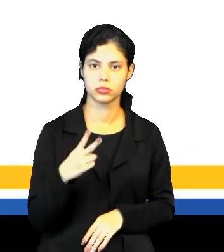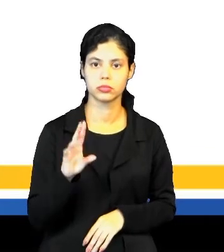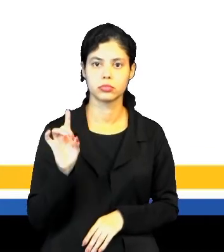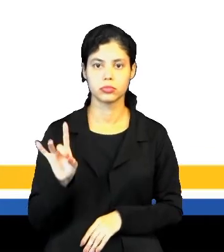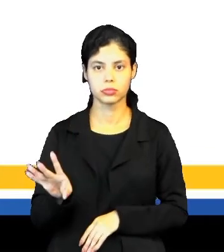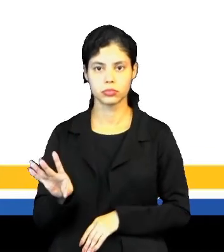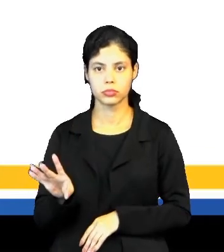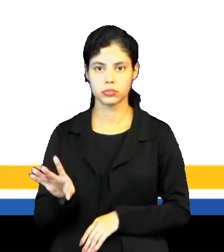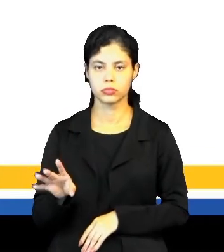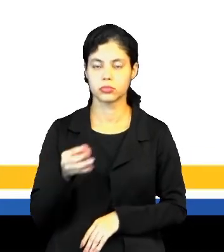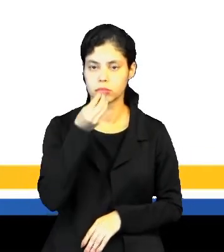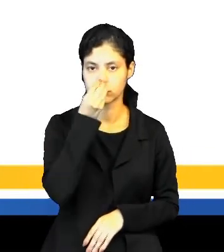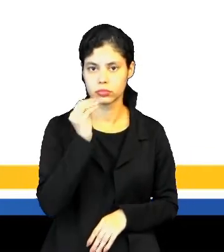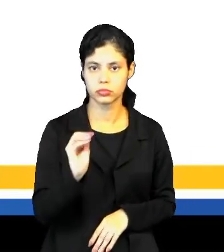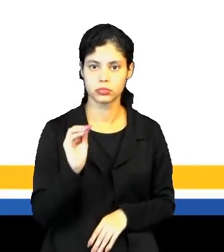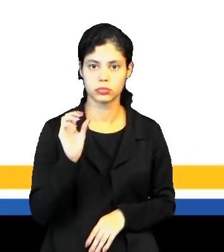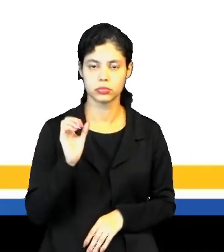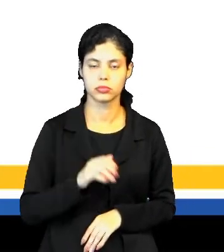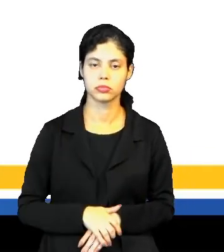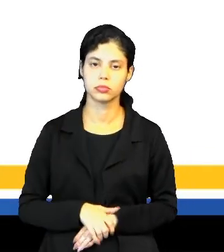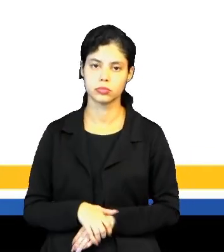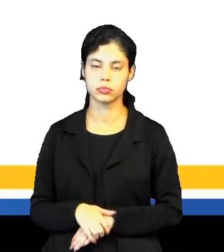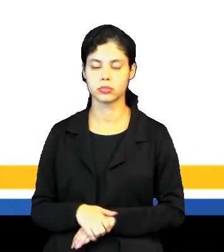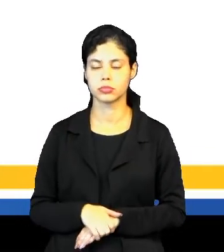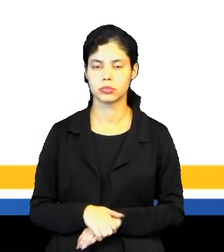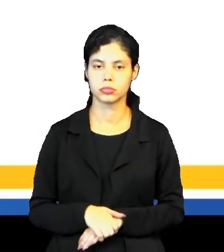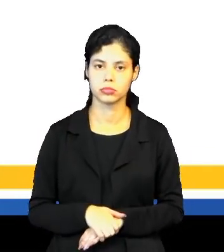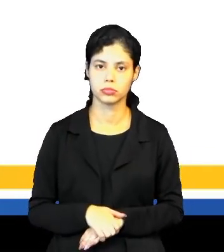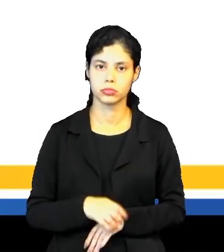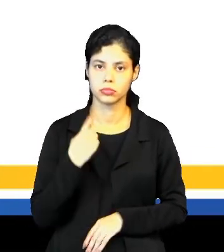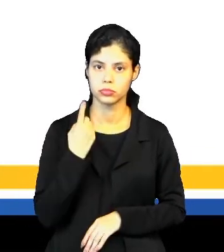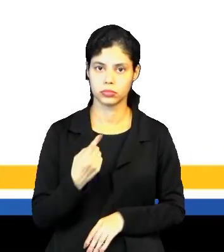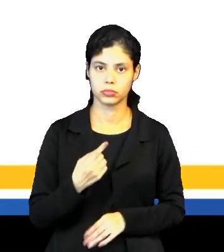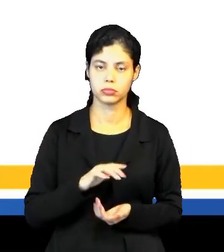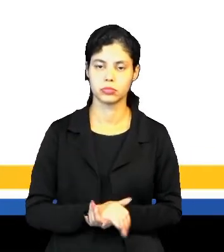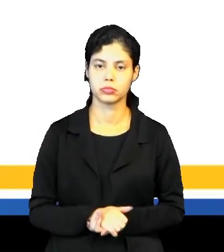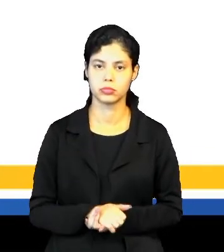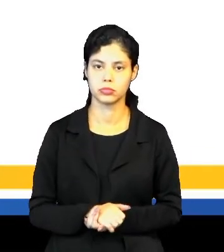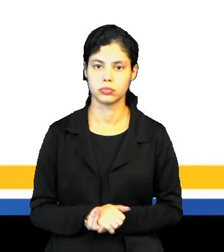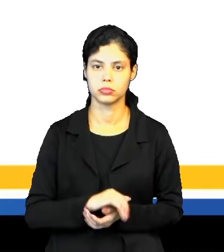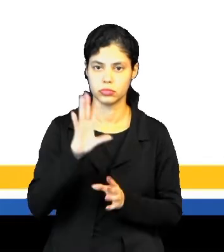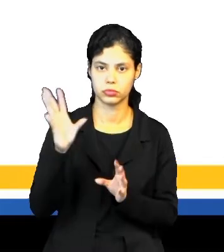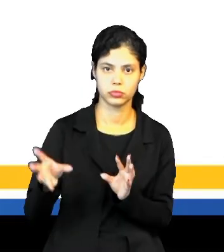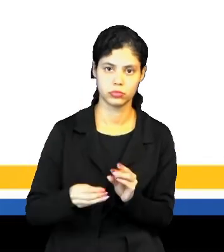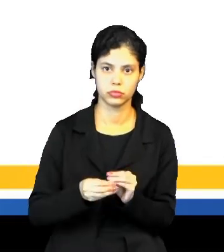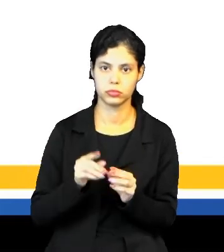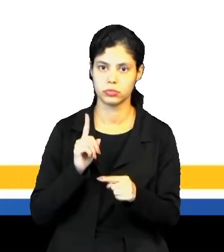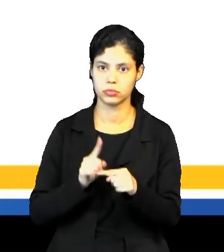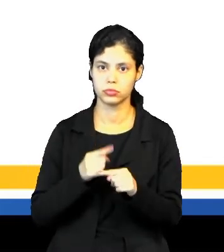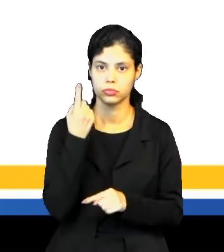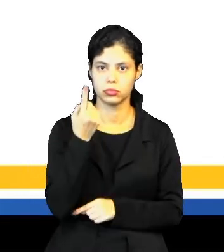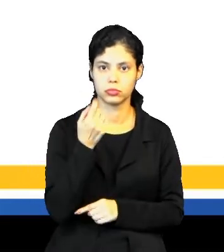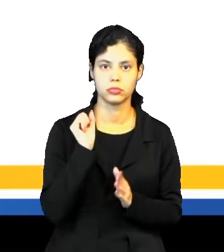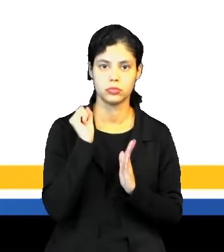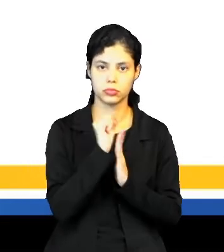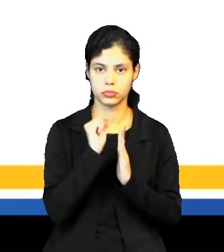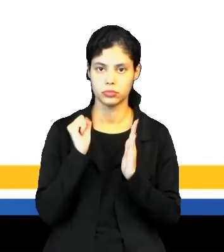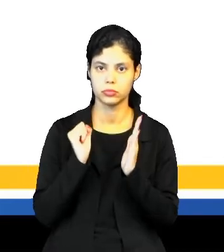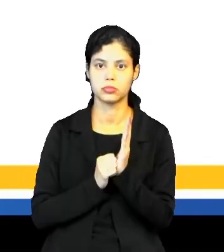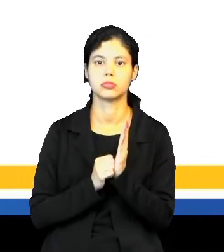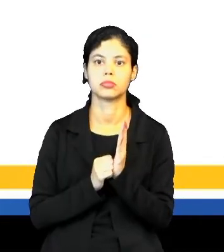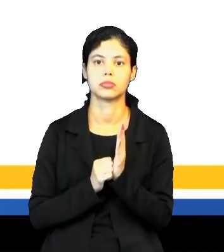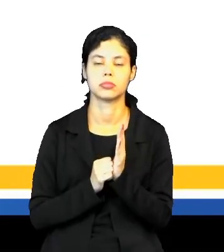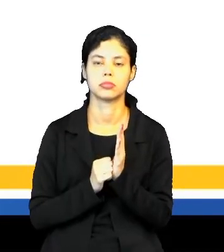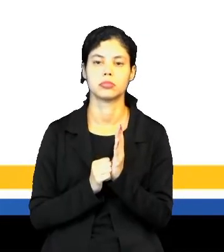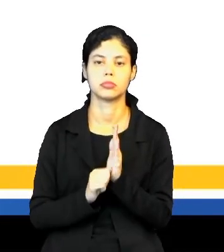últimos algarismos ignorados, restará o numeral 1, que sendo acrescido de mais 1, significa que